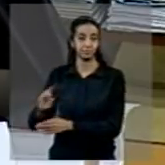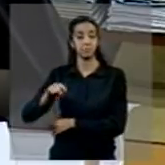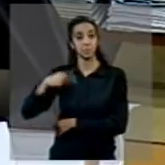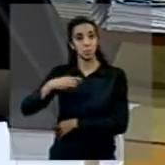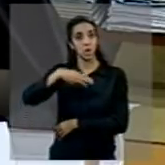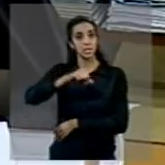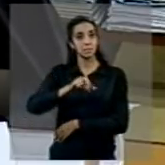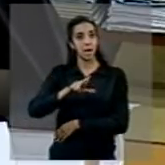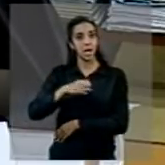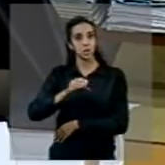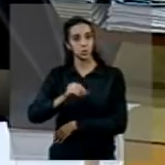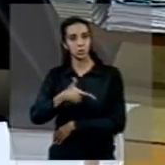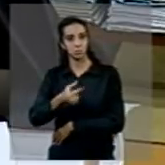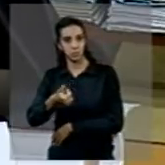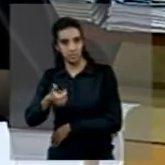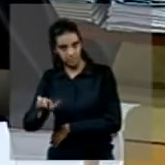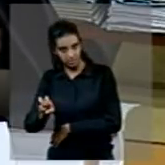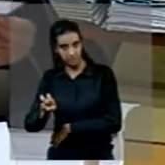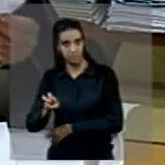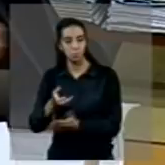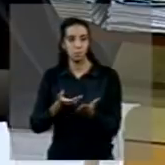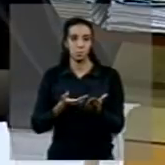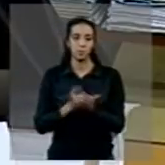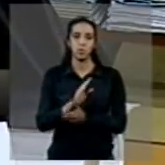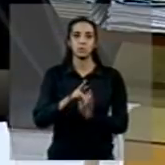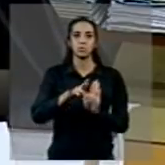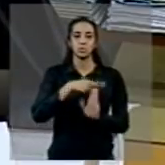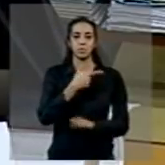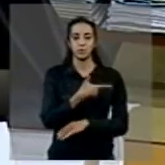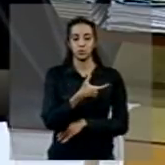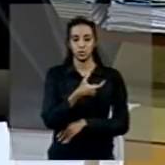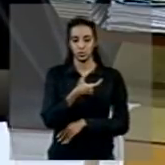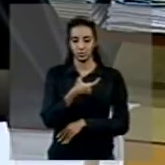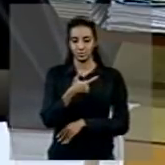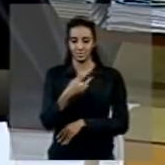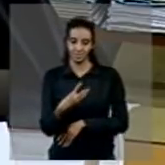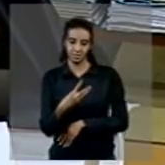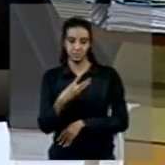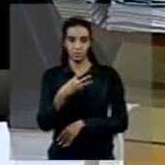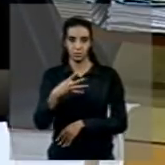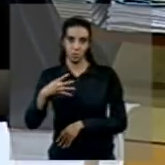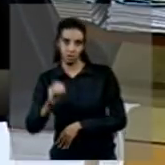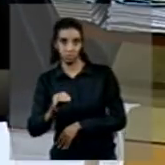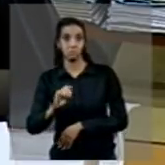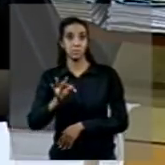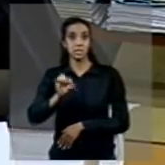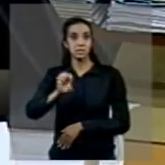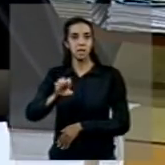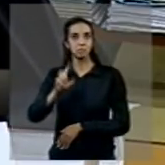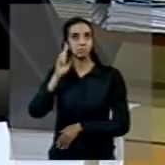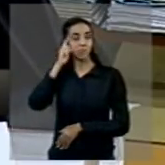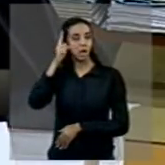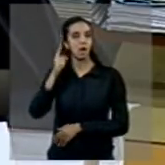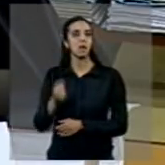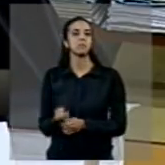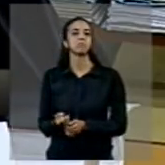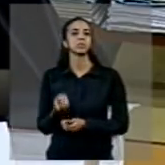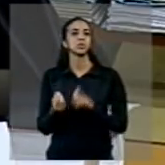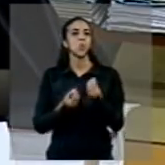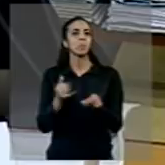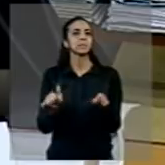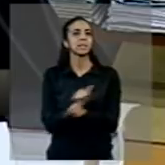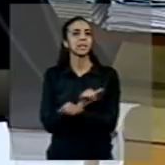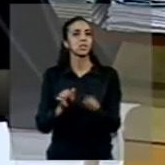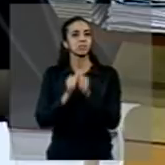de 2015, com a aprovação da Resolução 23.440, o TSE promoveu uma estratégia de ampliação